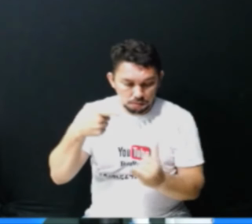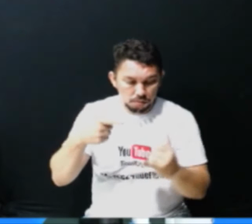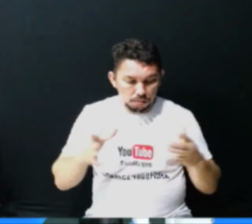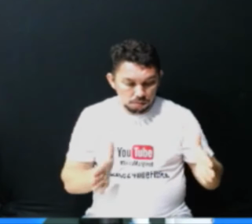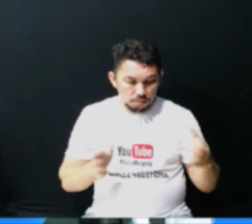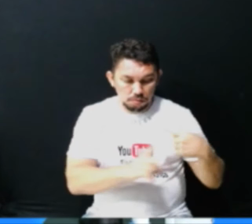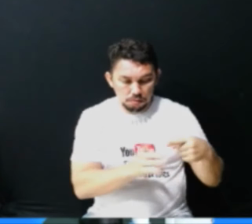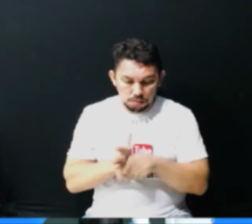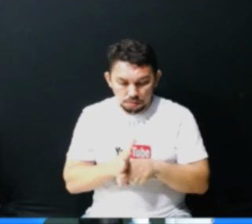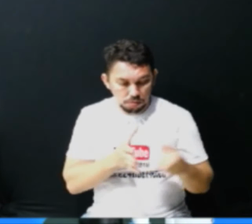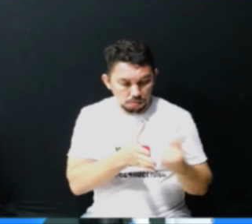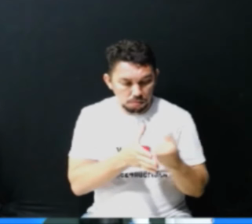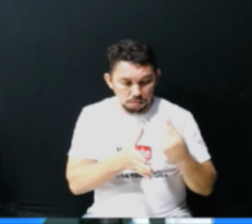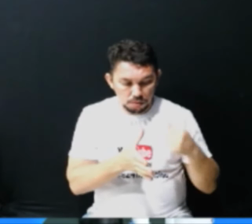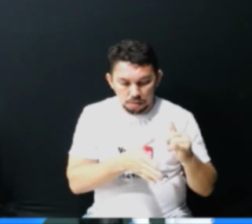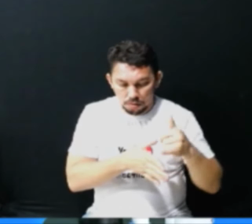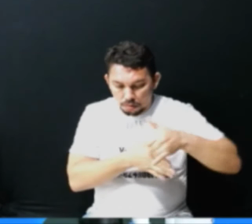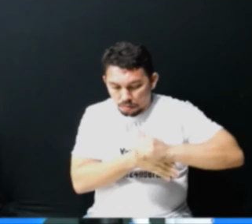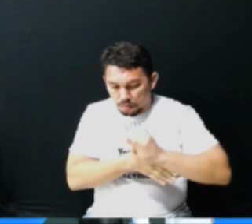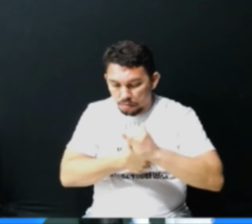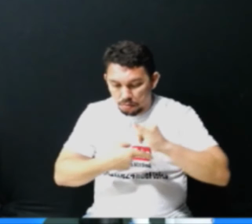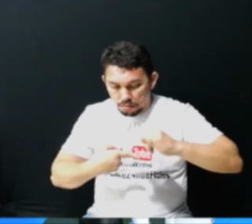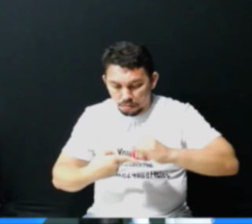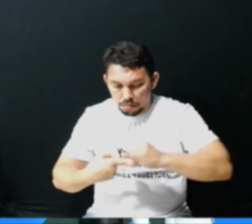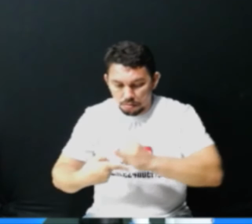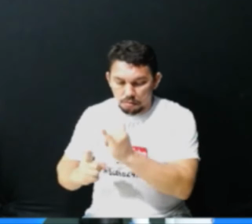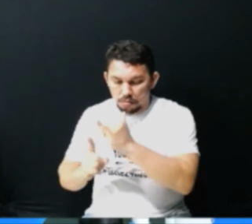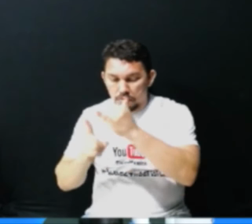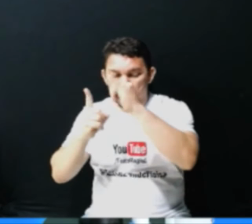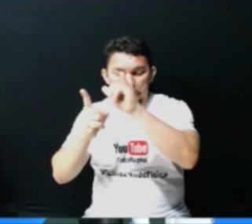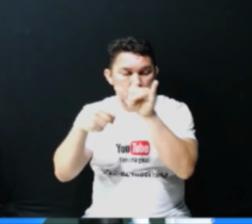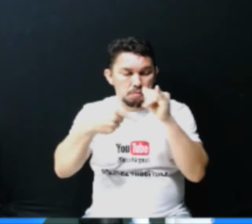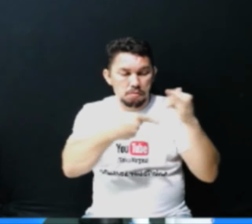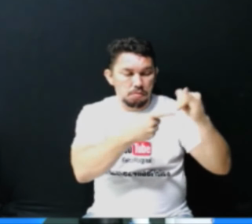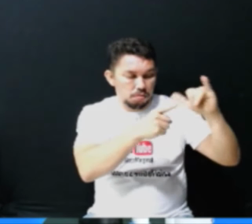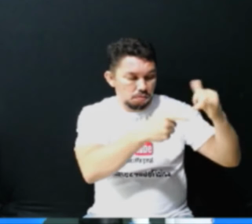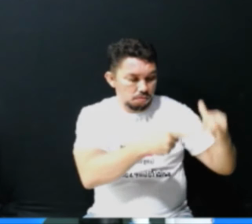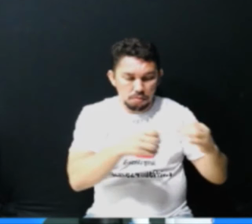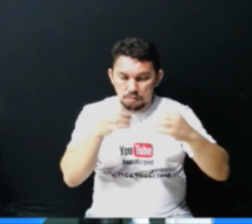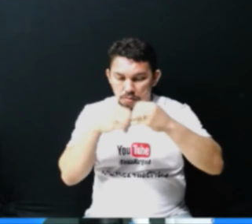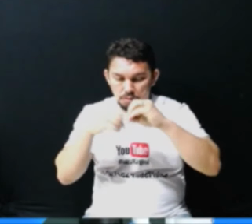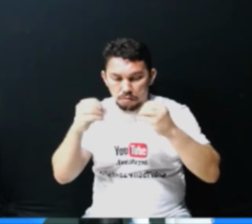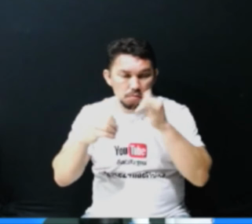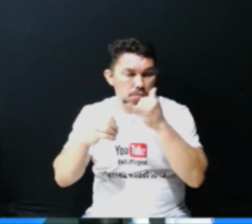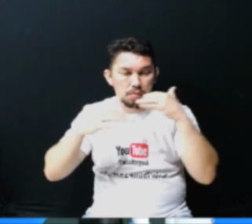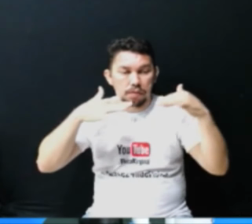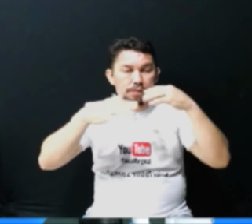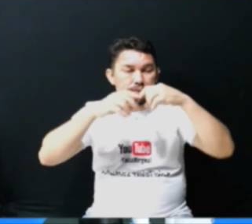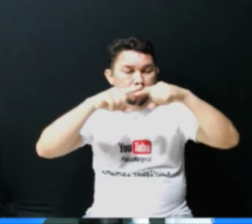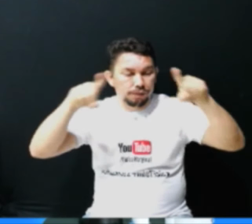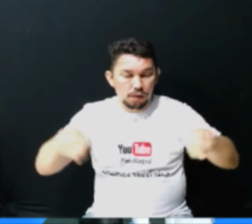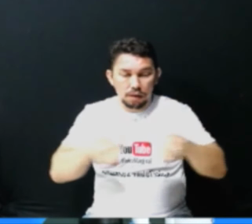uma coisa que nasce lá, e quando na verdade você tem as partículas, né, a energia se movendo no circuito inteiro.